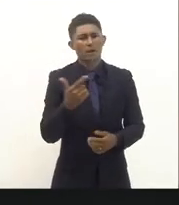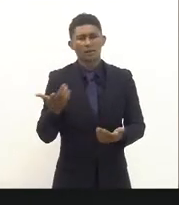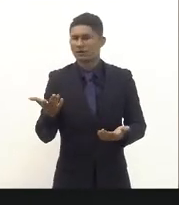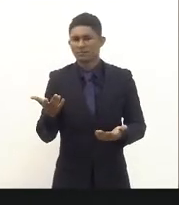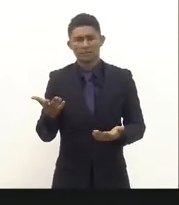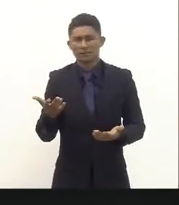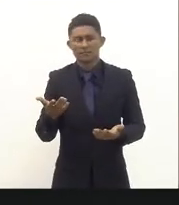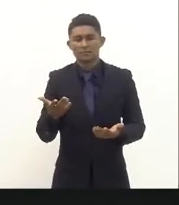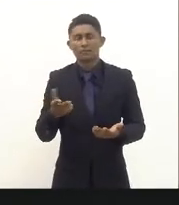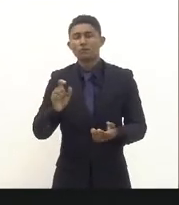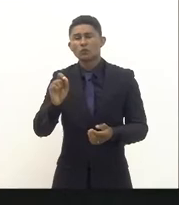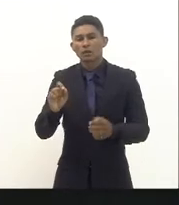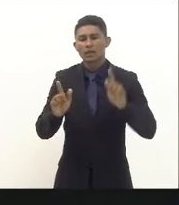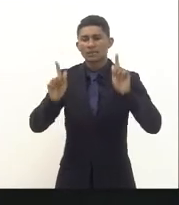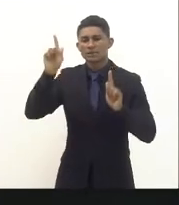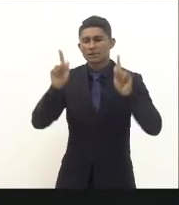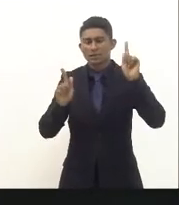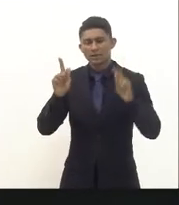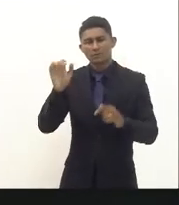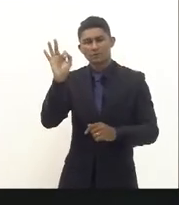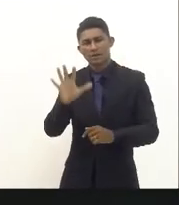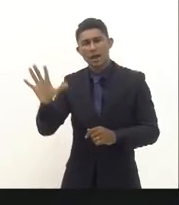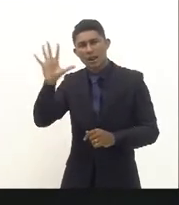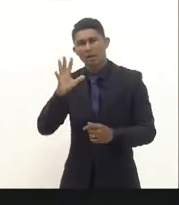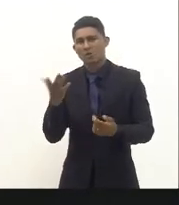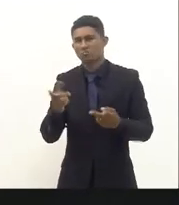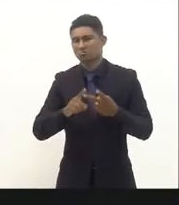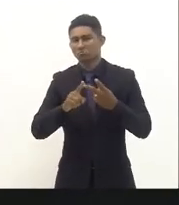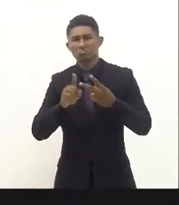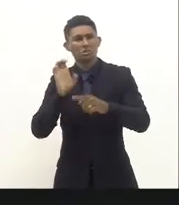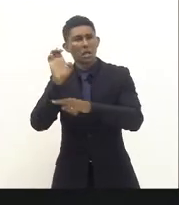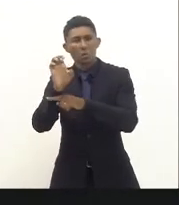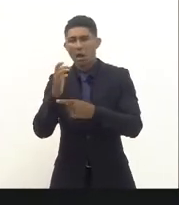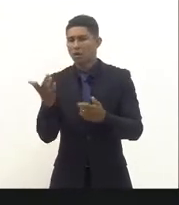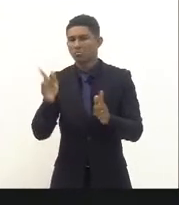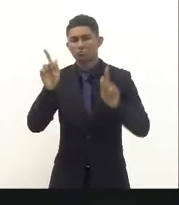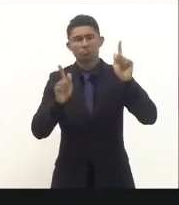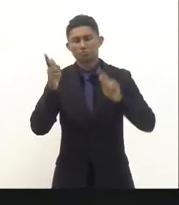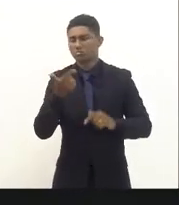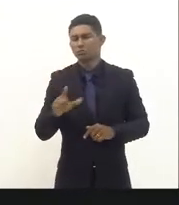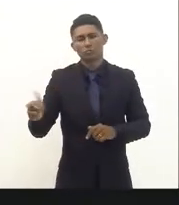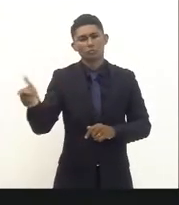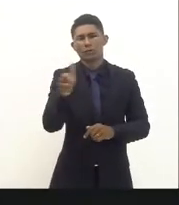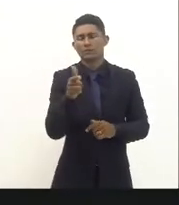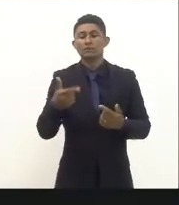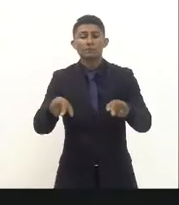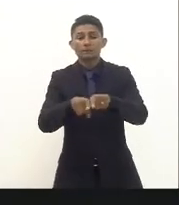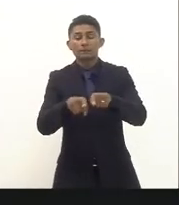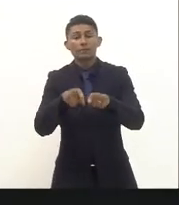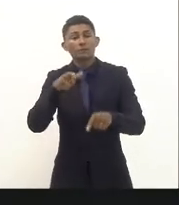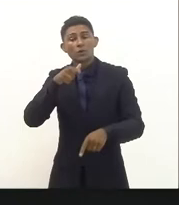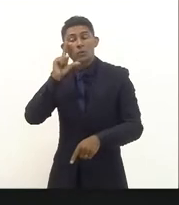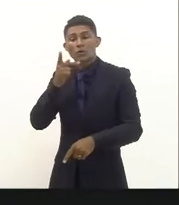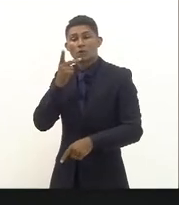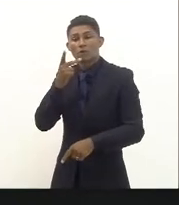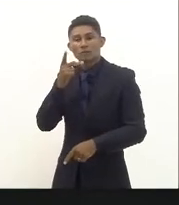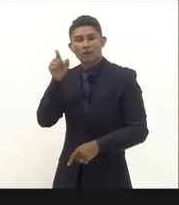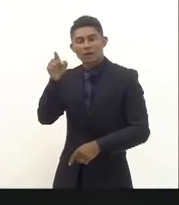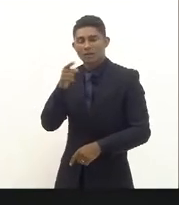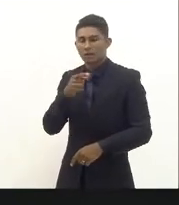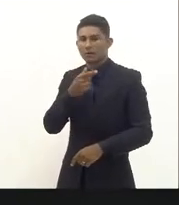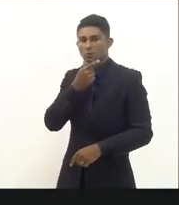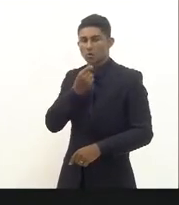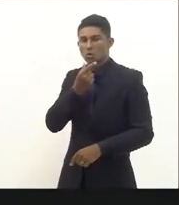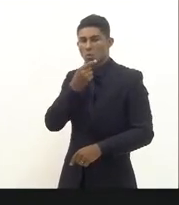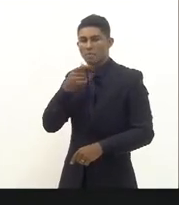ao nem para Federal e muito menos e é na majoritária E aproveitando a oportunidade para falar de ontem o outro traidor lá de São Paulo